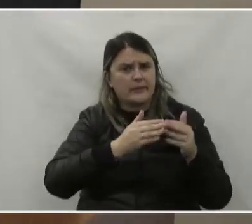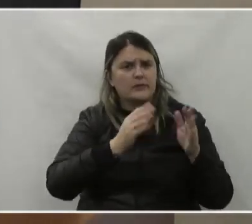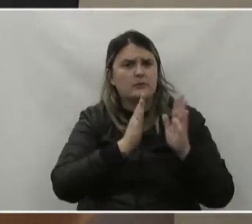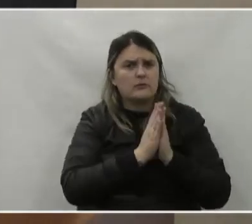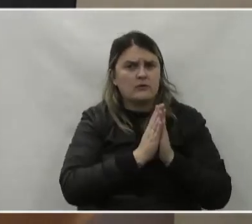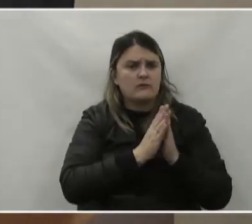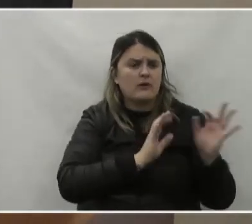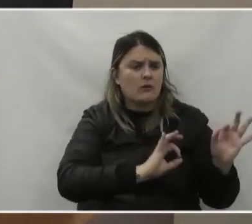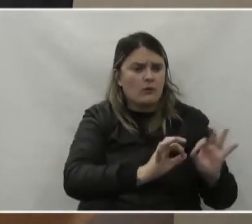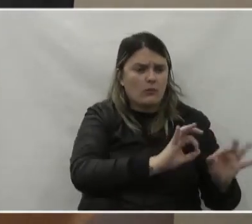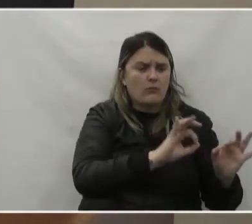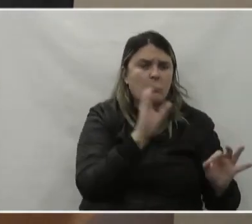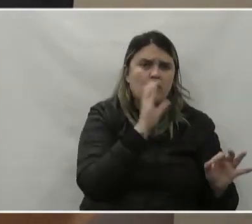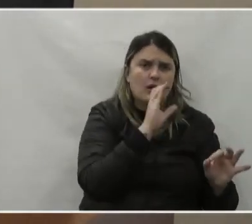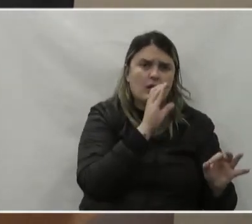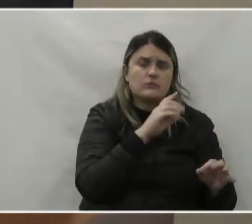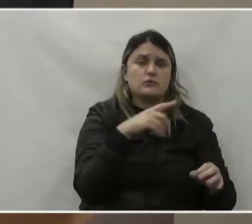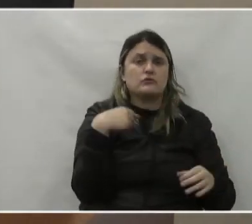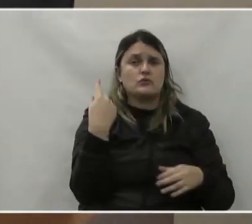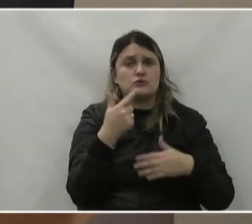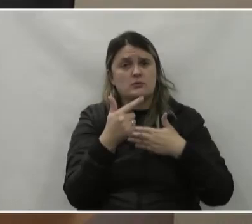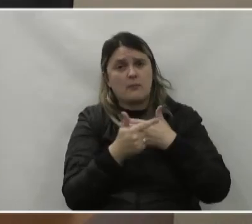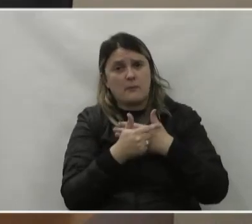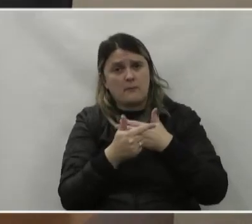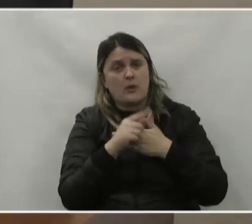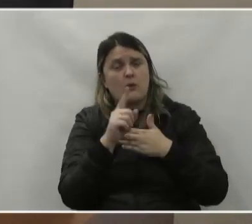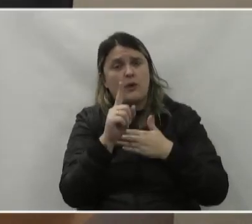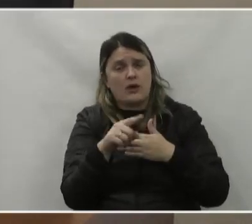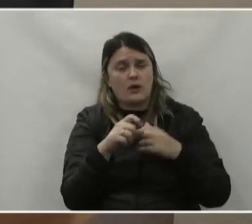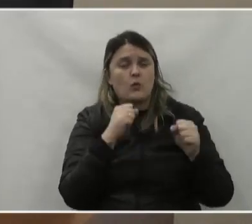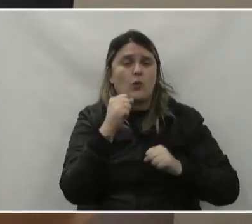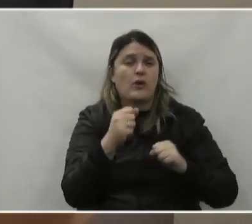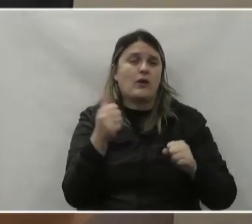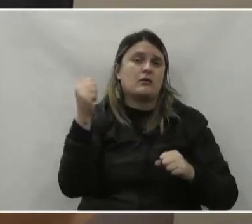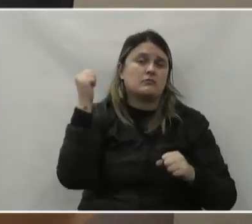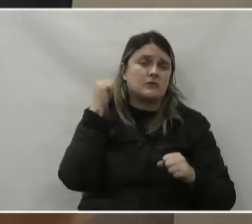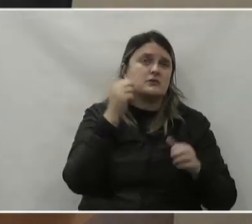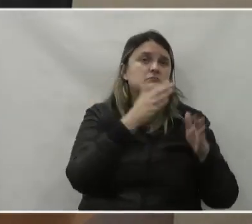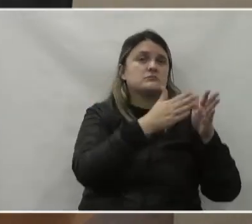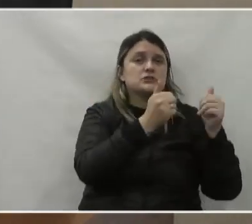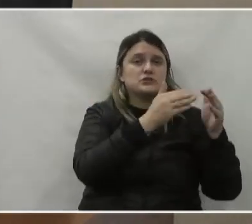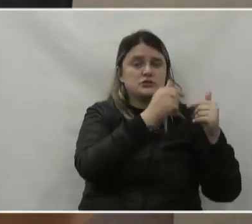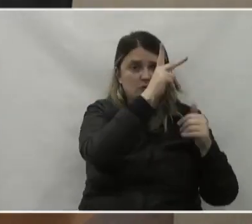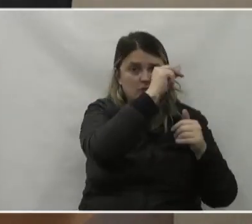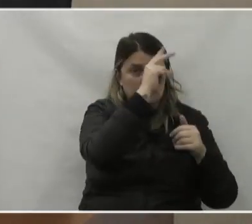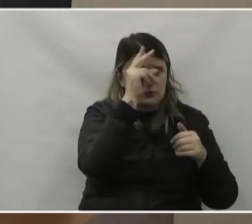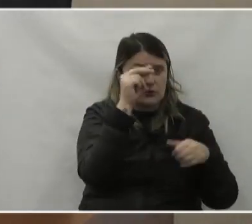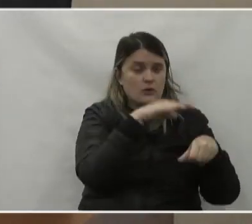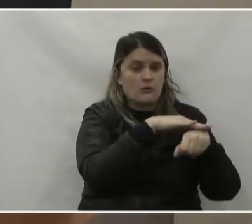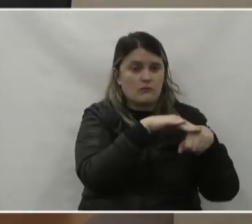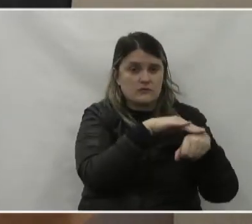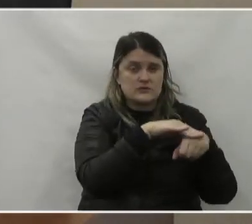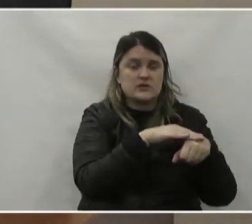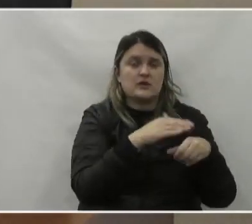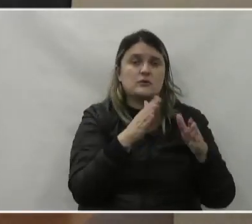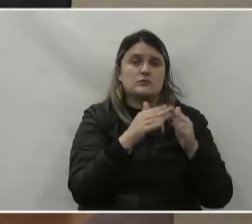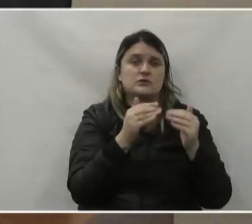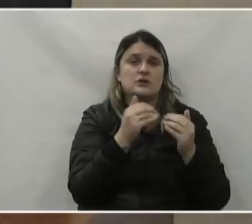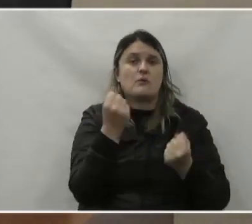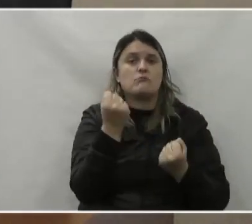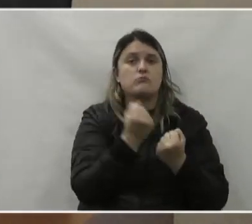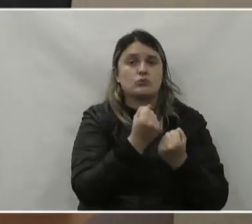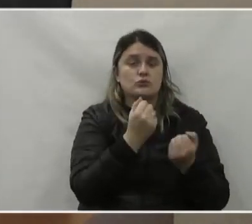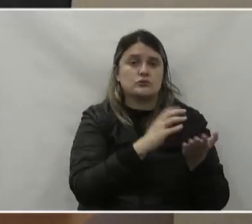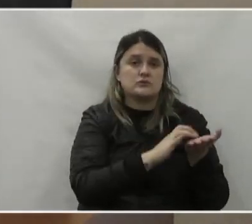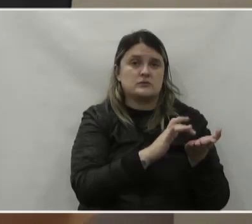e o nosso dever aqui é pedir, é ir atrás, e eu conto com a colaboração da